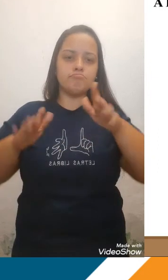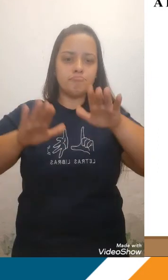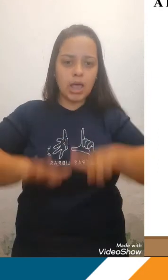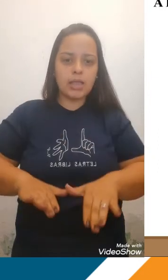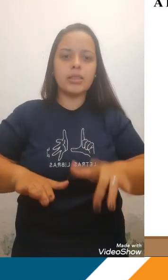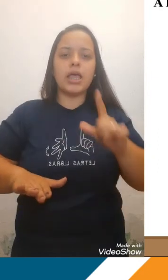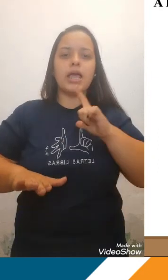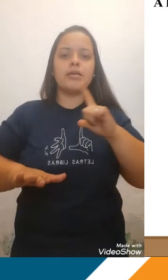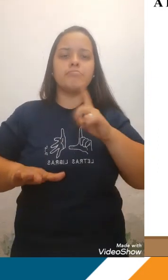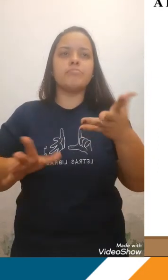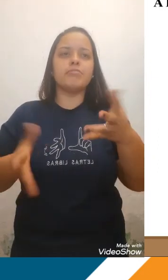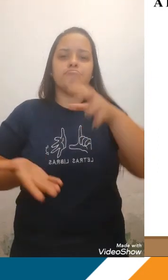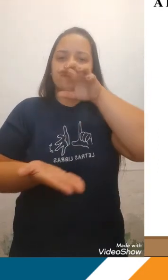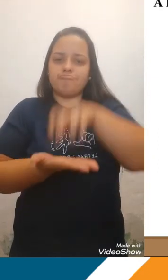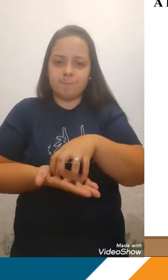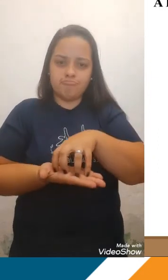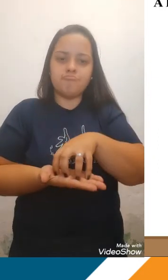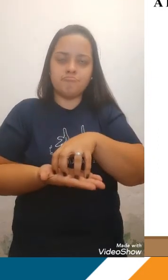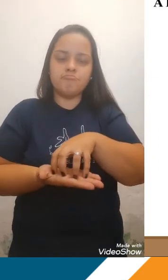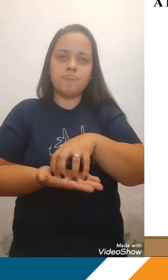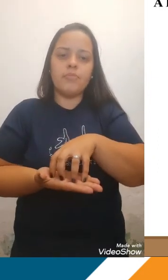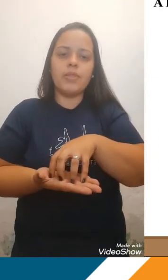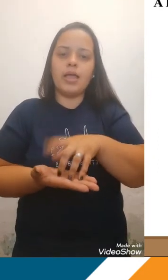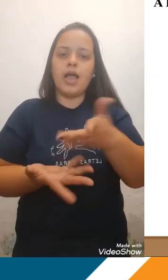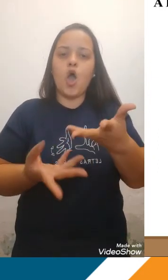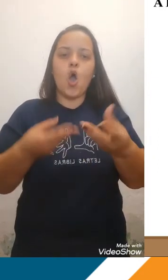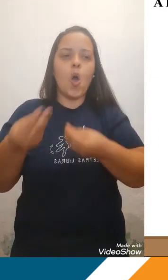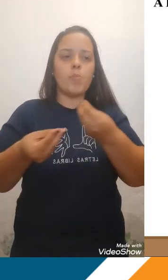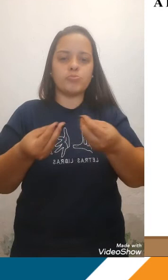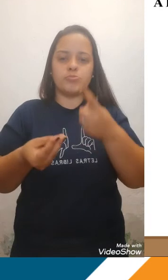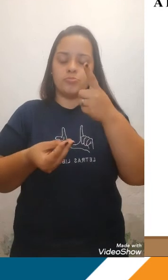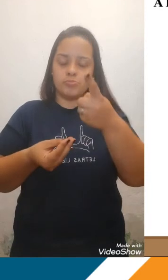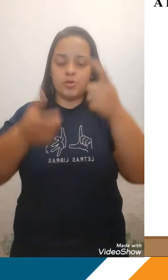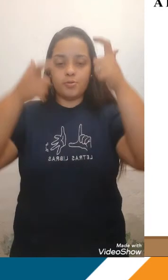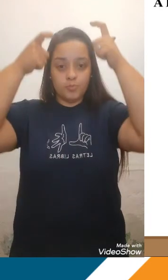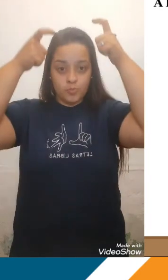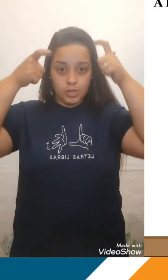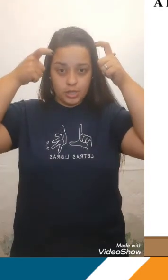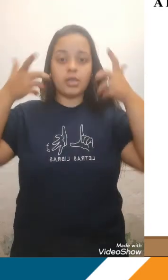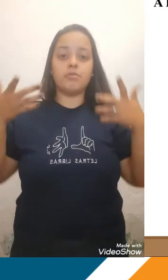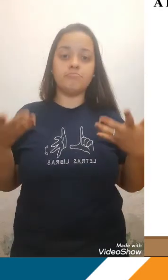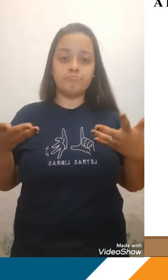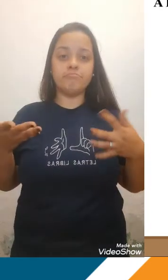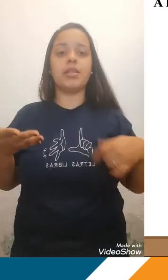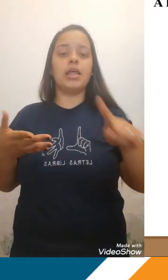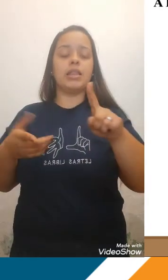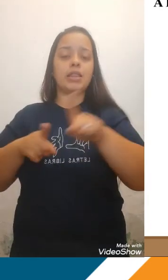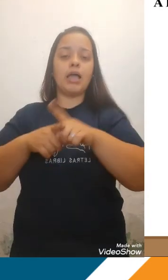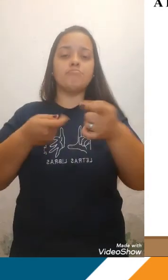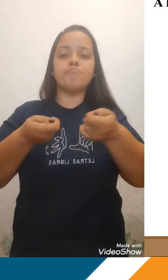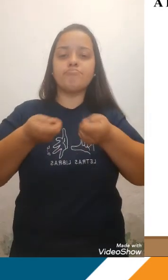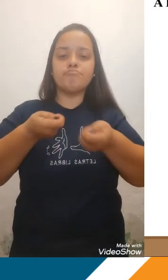manteve um caráter centralista com a manutenção da monarquia, conservando